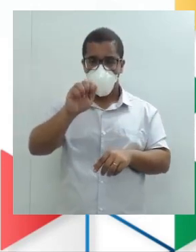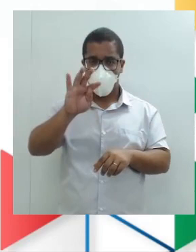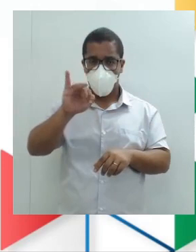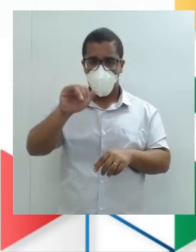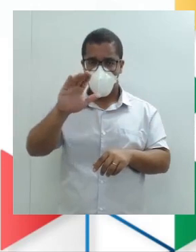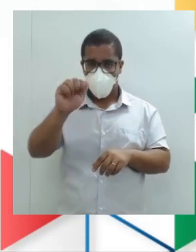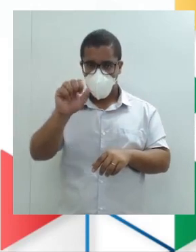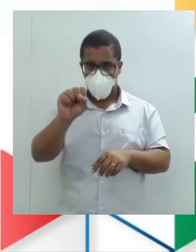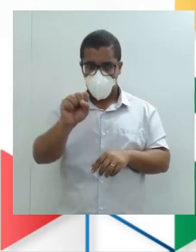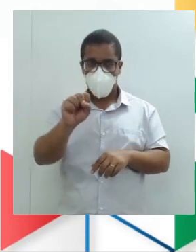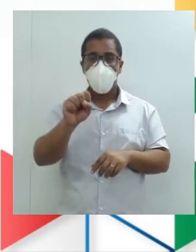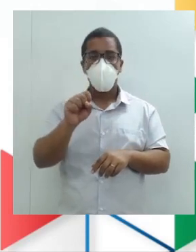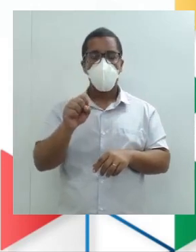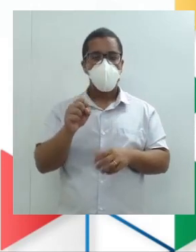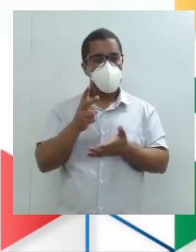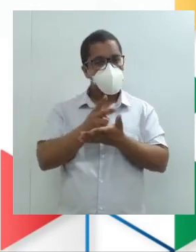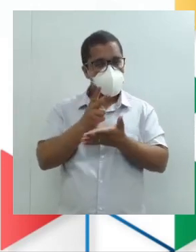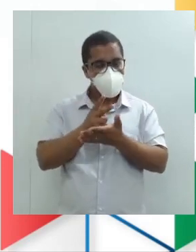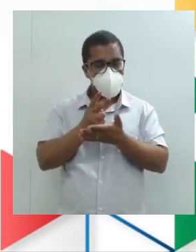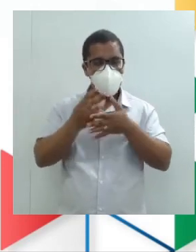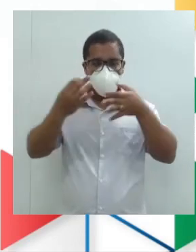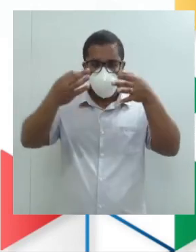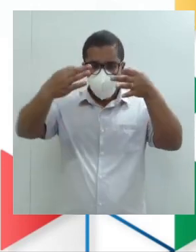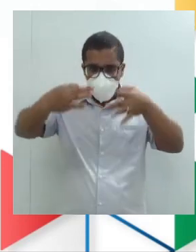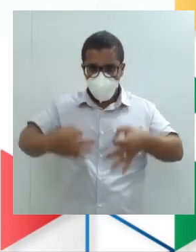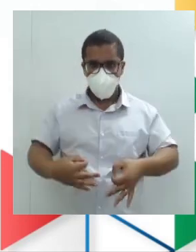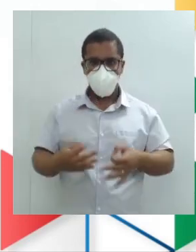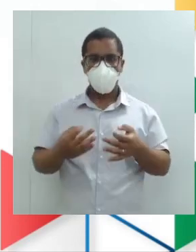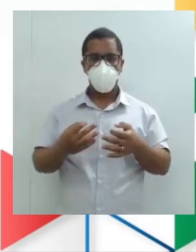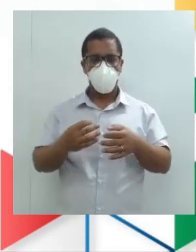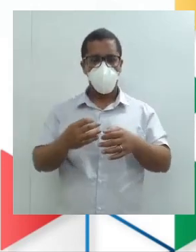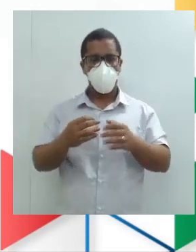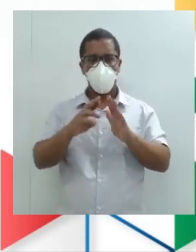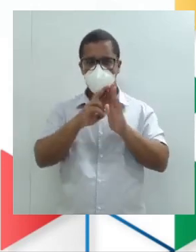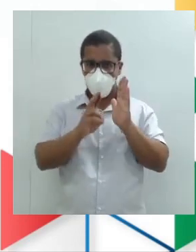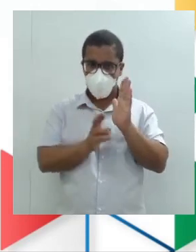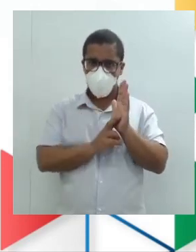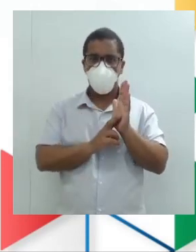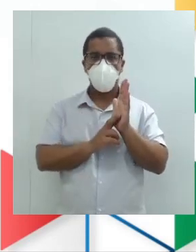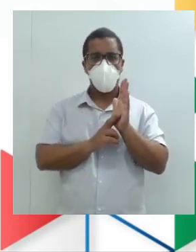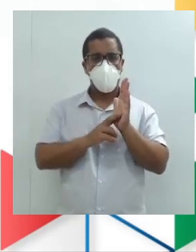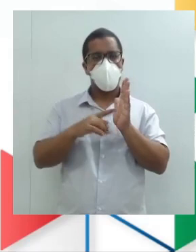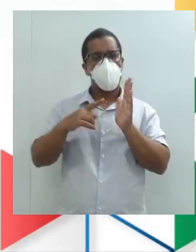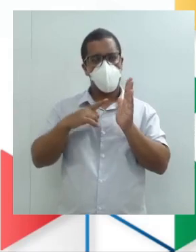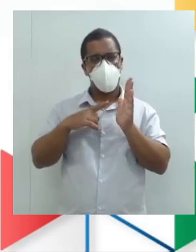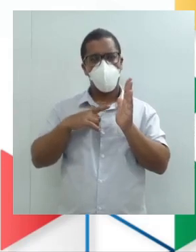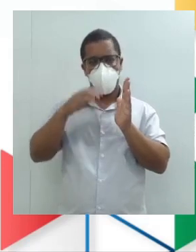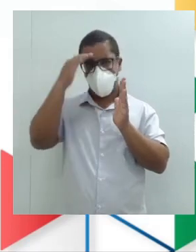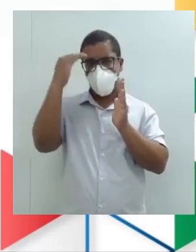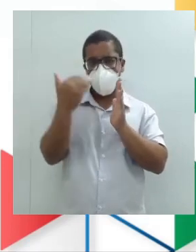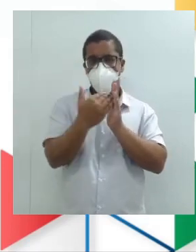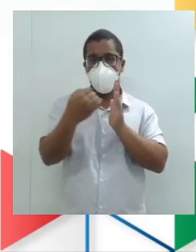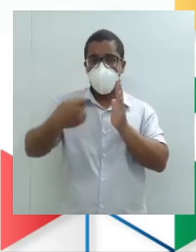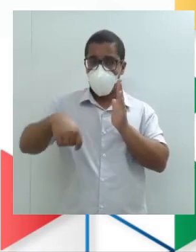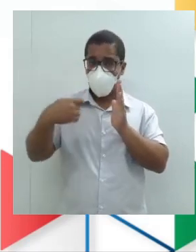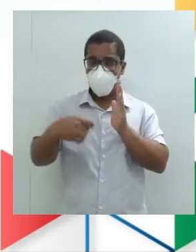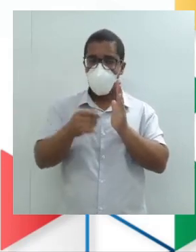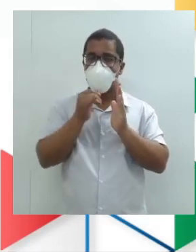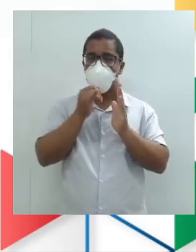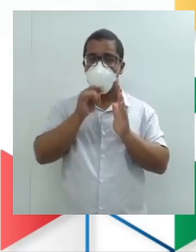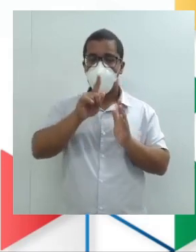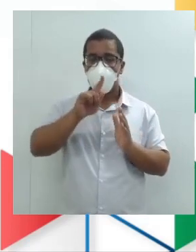sempre respeitando certos padrões, códigos ou critérios estabelecidos, como, por exemplo, a